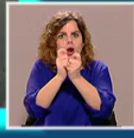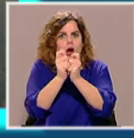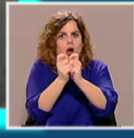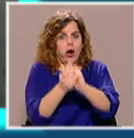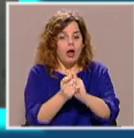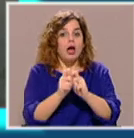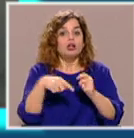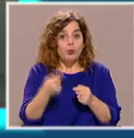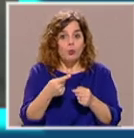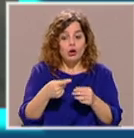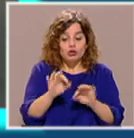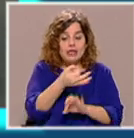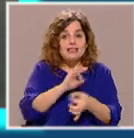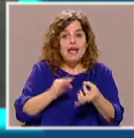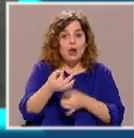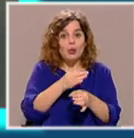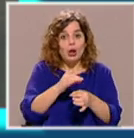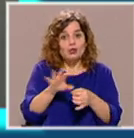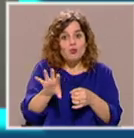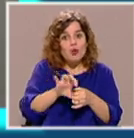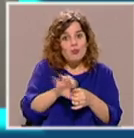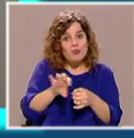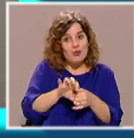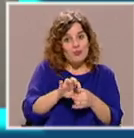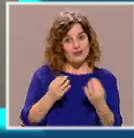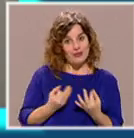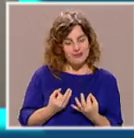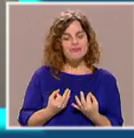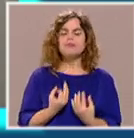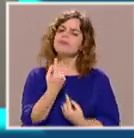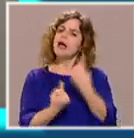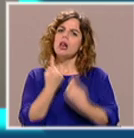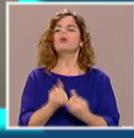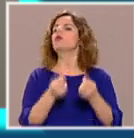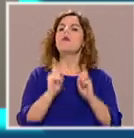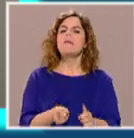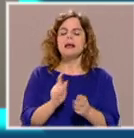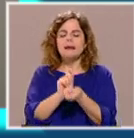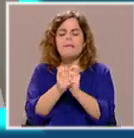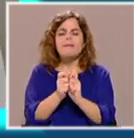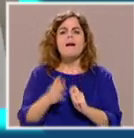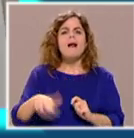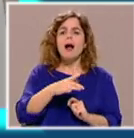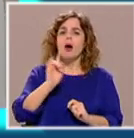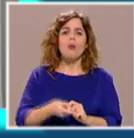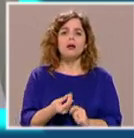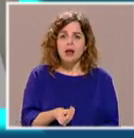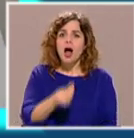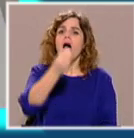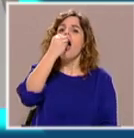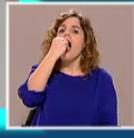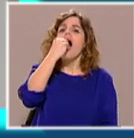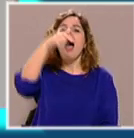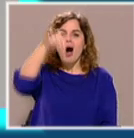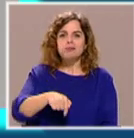às células, onde vão ser utilizados. Alguns deles começam a ser transformados mal entram na boca